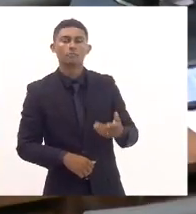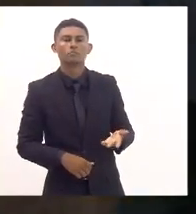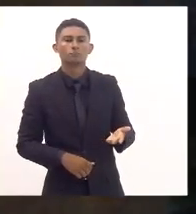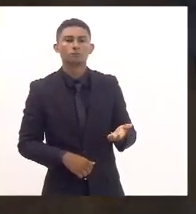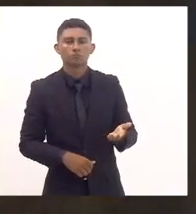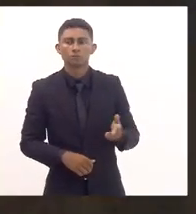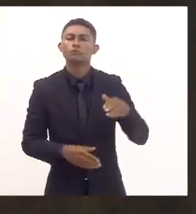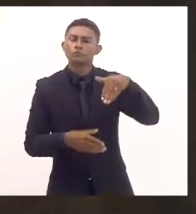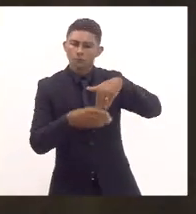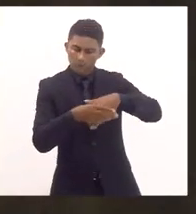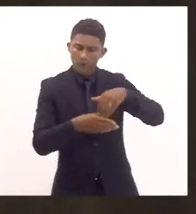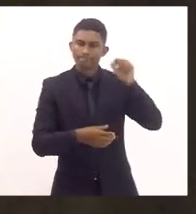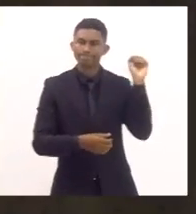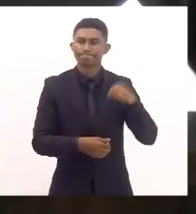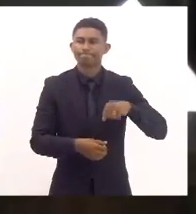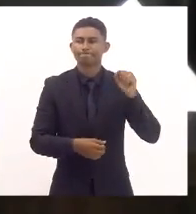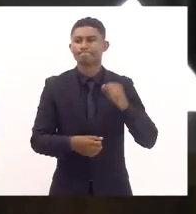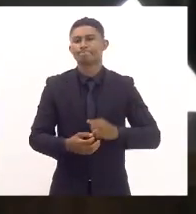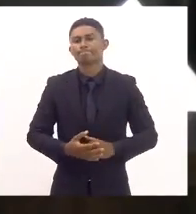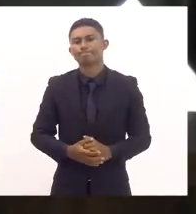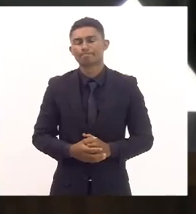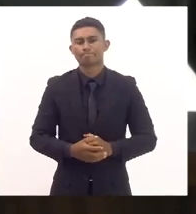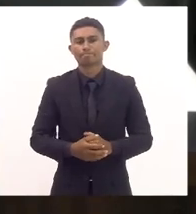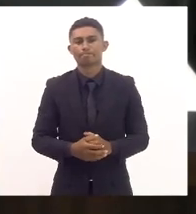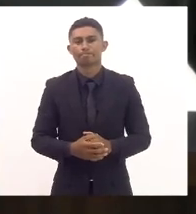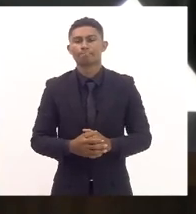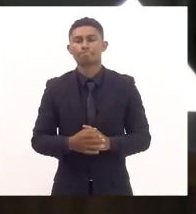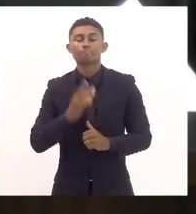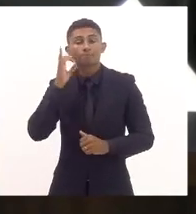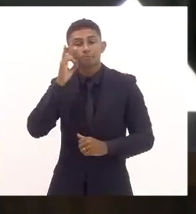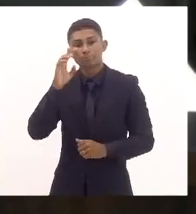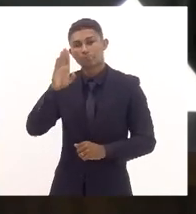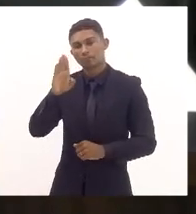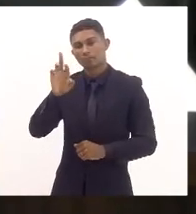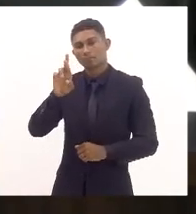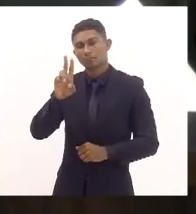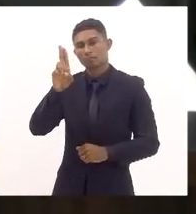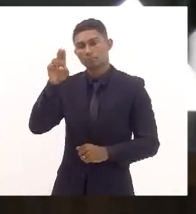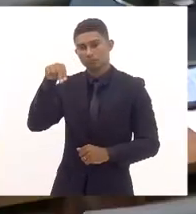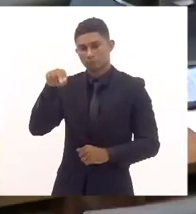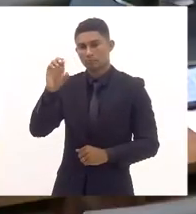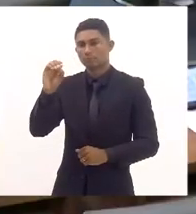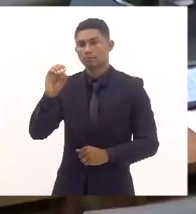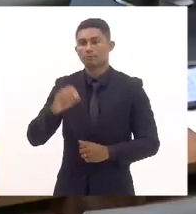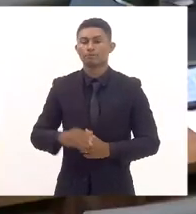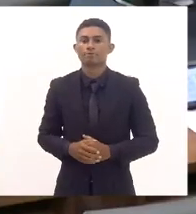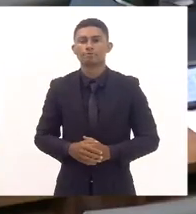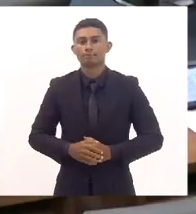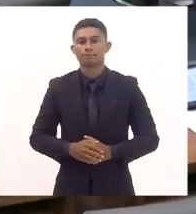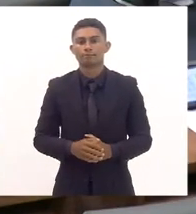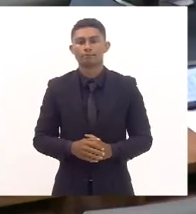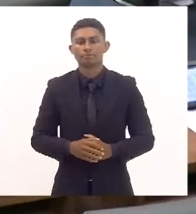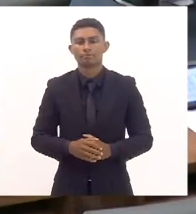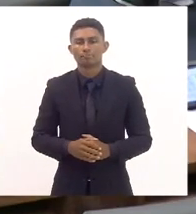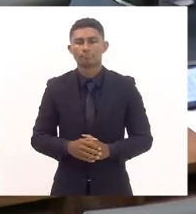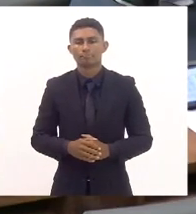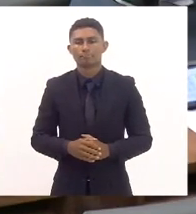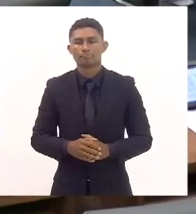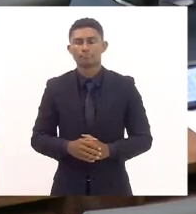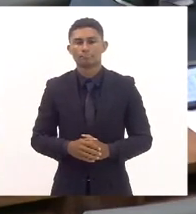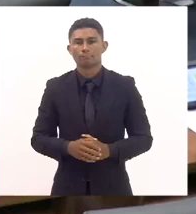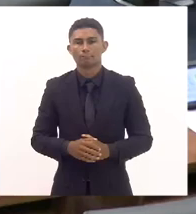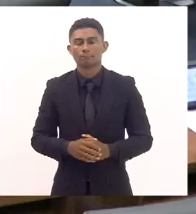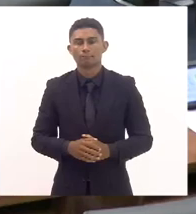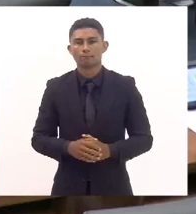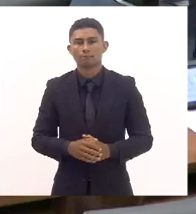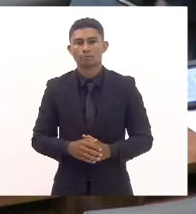um boxe presidente o deputado Bruno da Lari o deputado Bruno